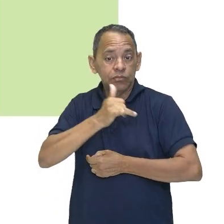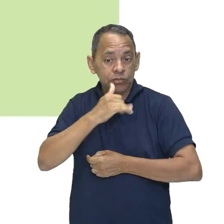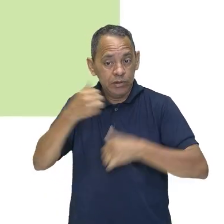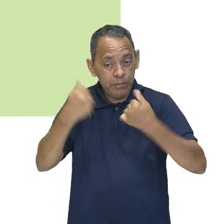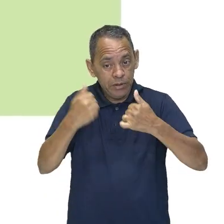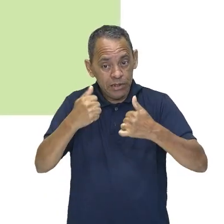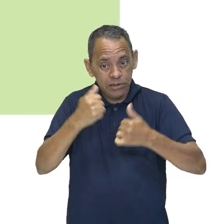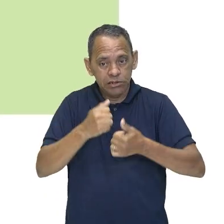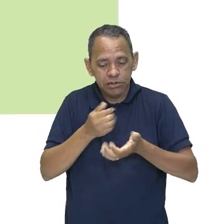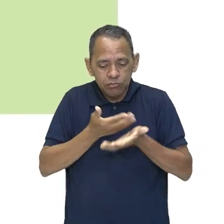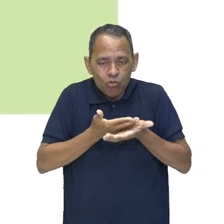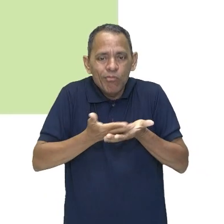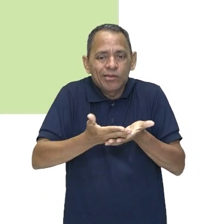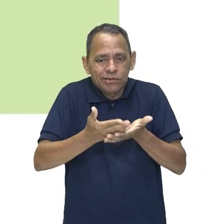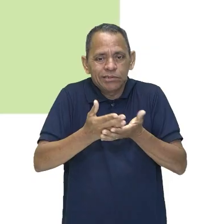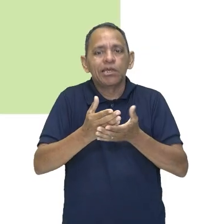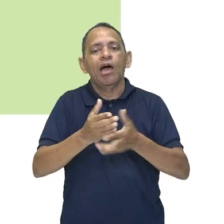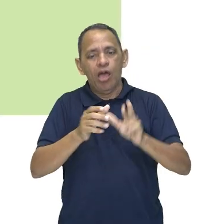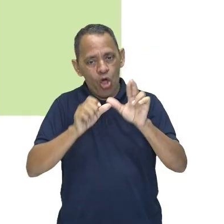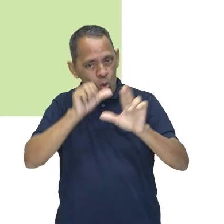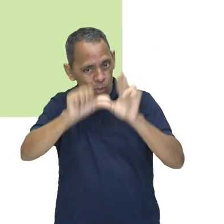para iniciar uma reação.